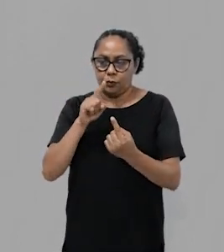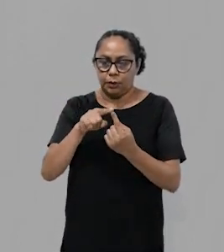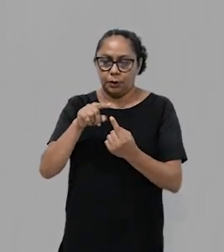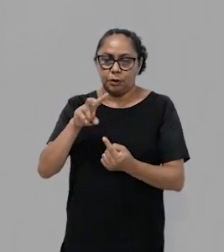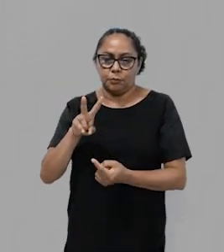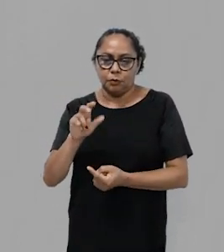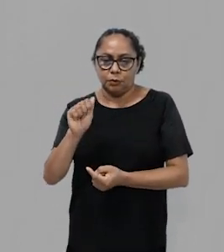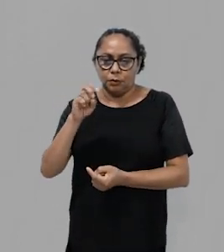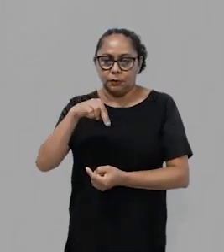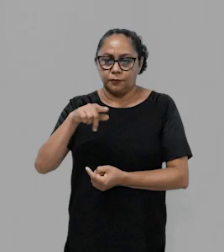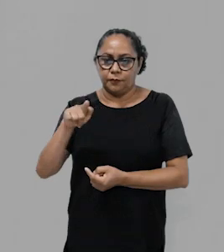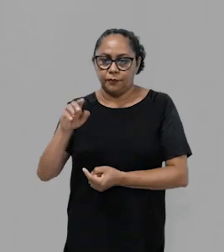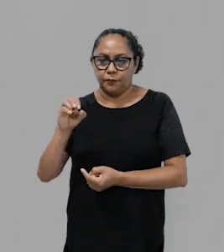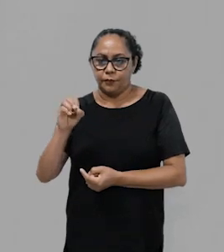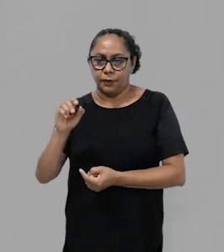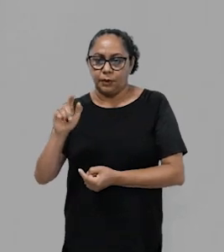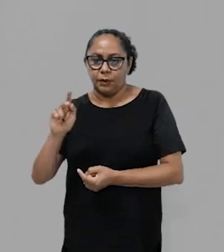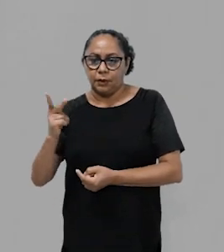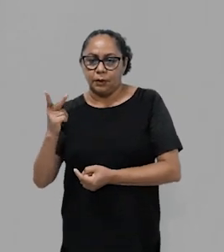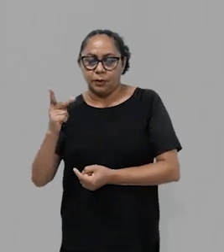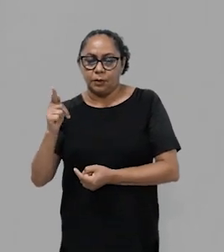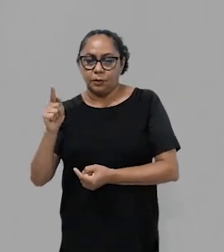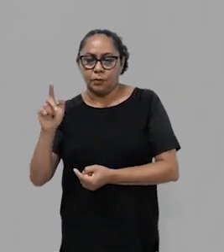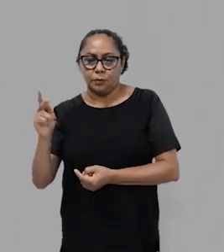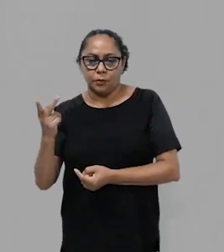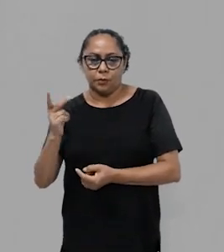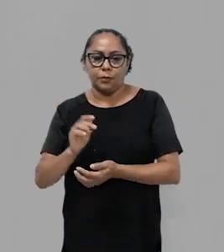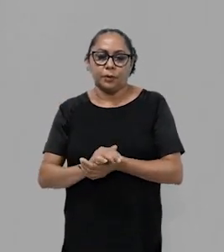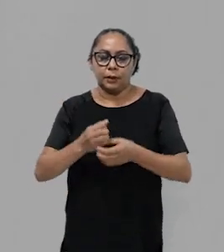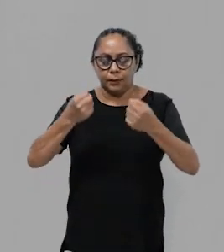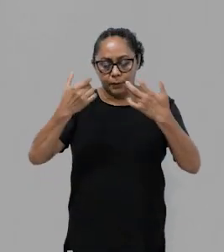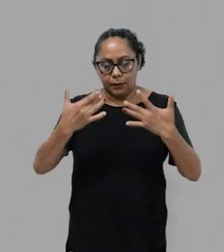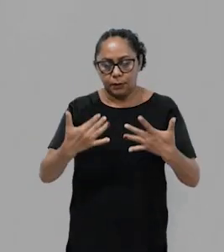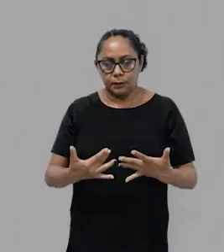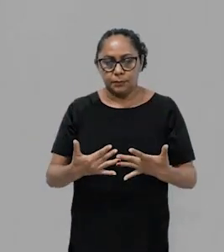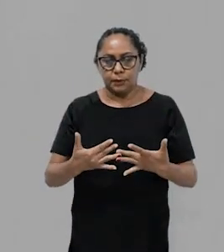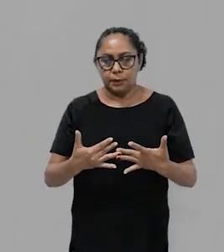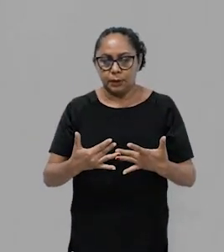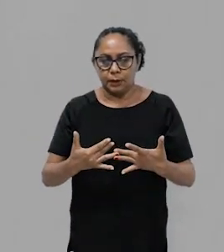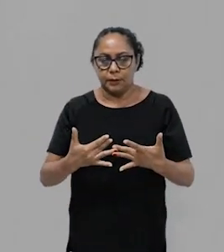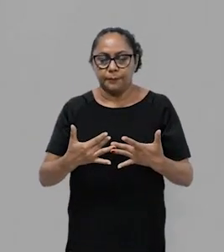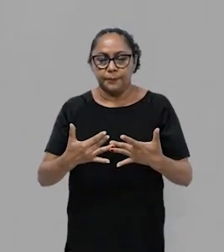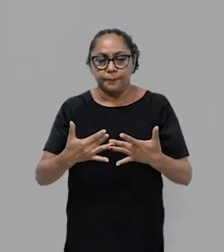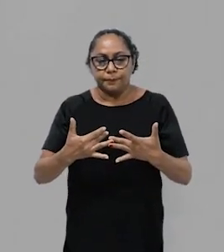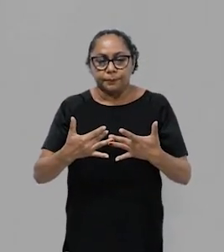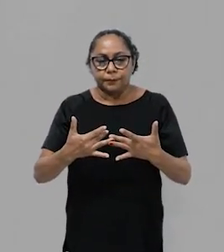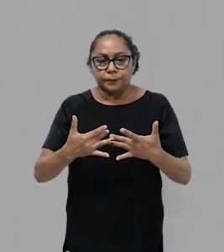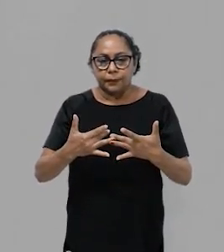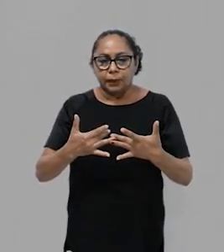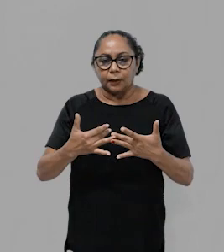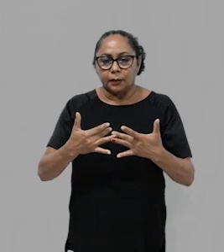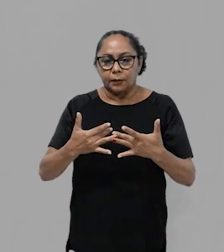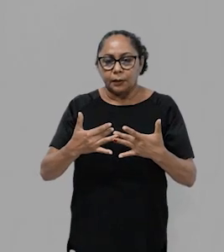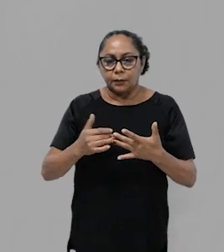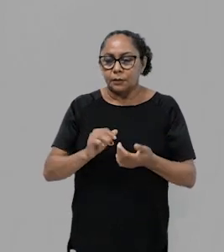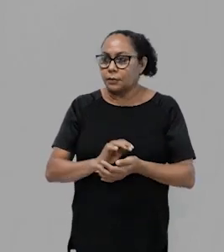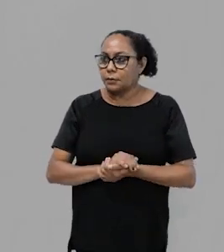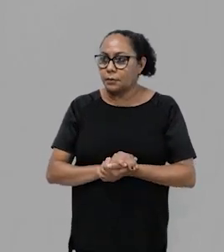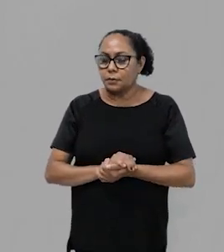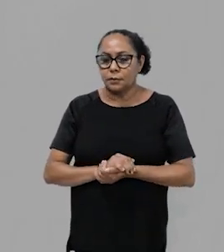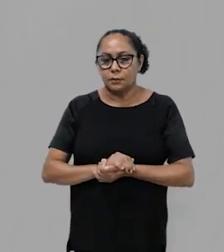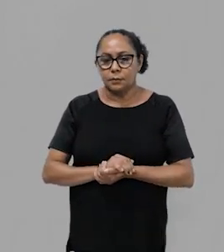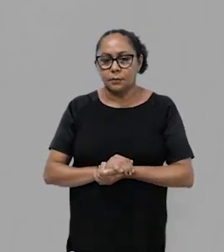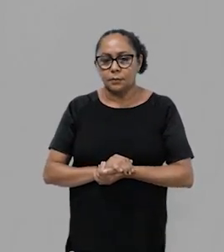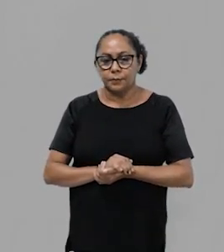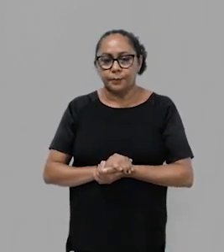entrelaçam. Né? Não dá para falar de Gauguin sem falar de Van Gogh, mas isso a gente vai ver já já. O